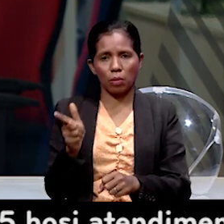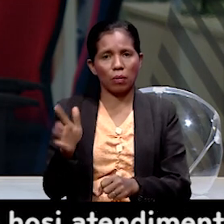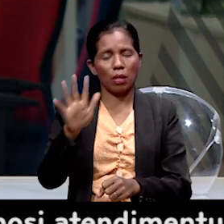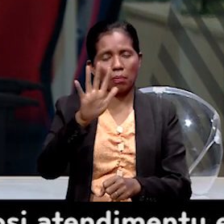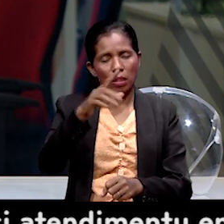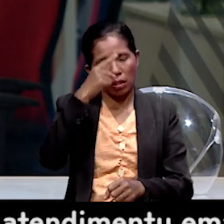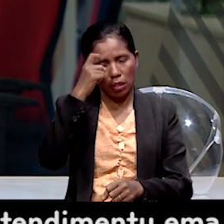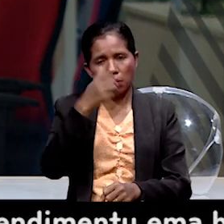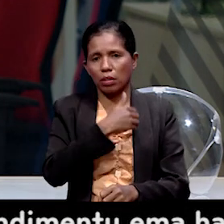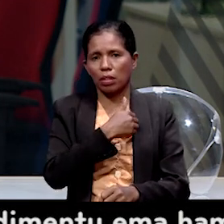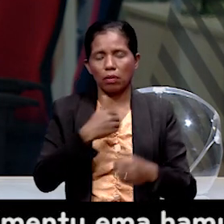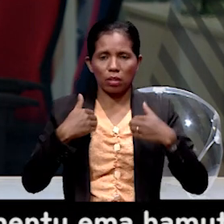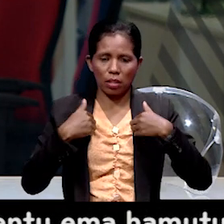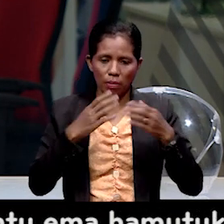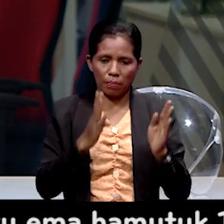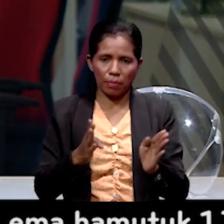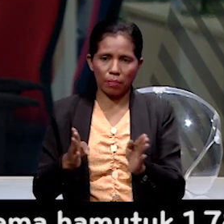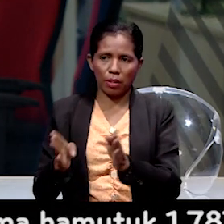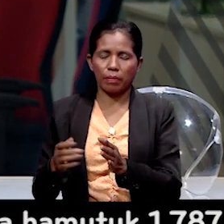seidauk iha preparasaun.